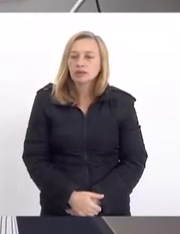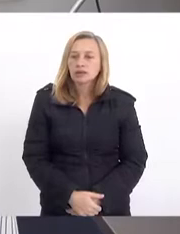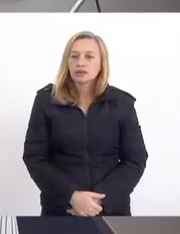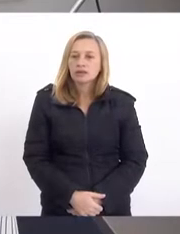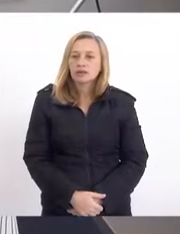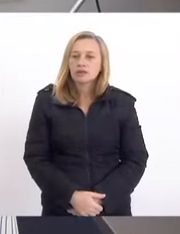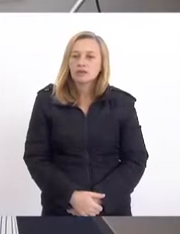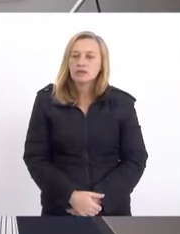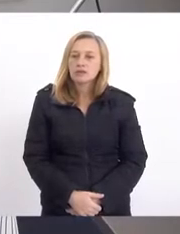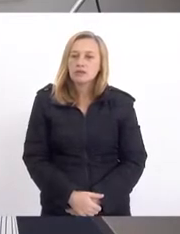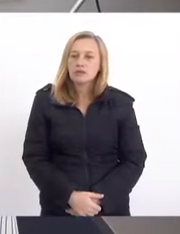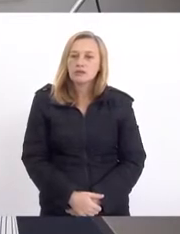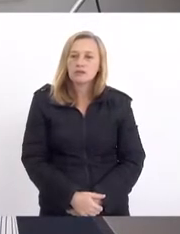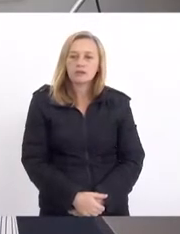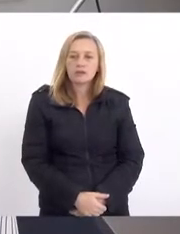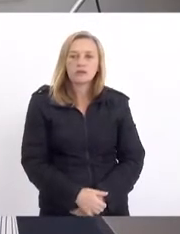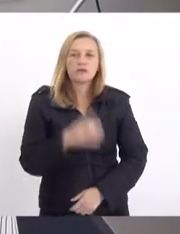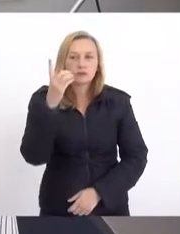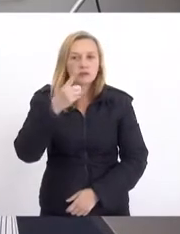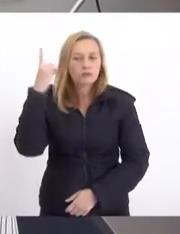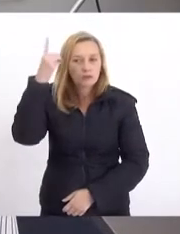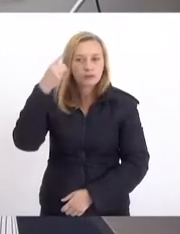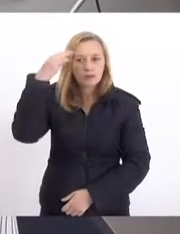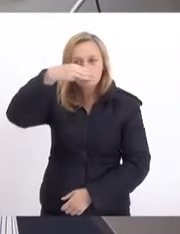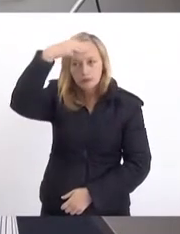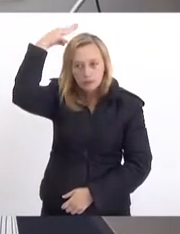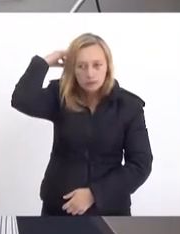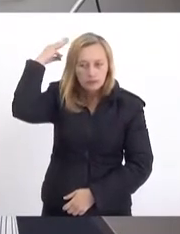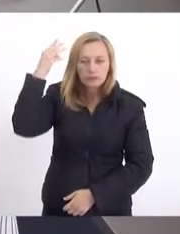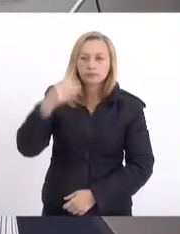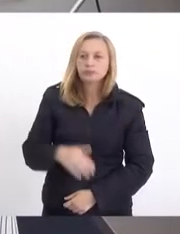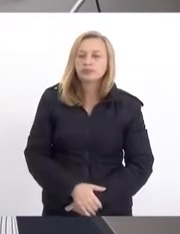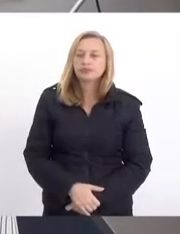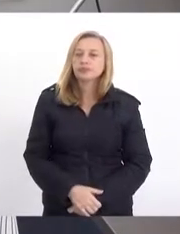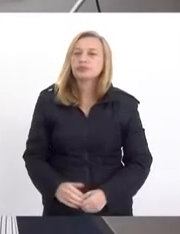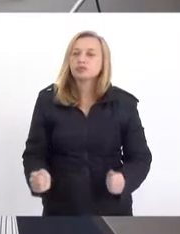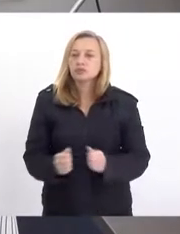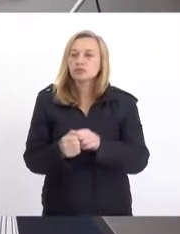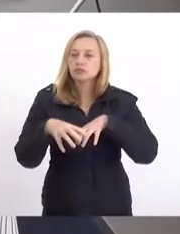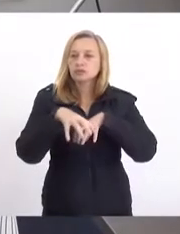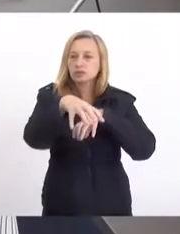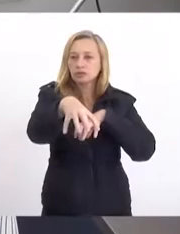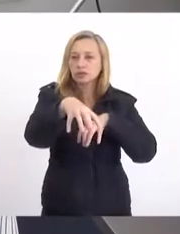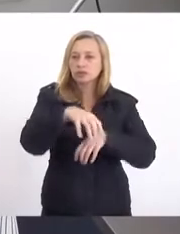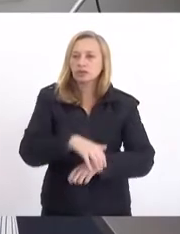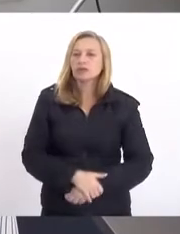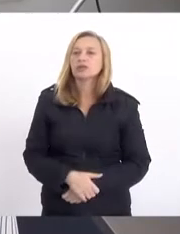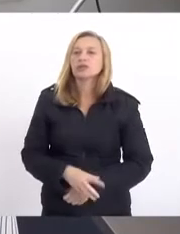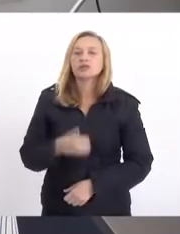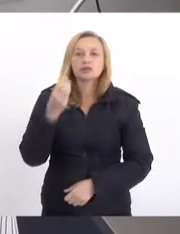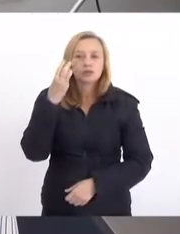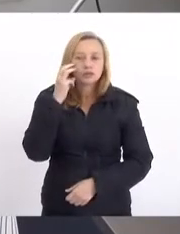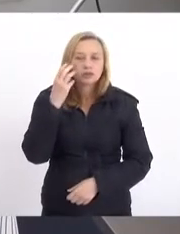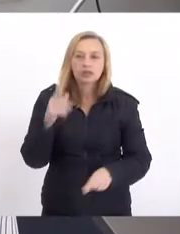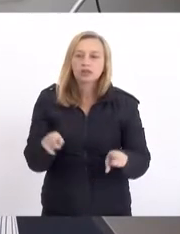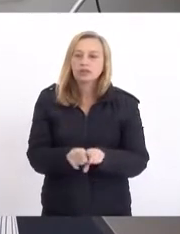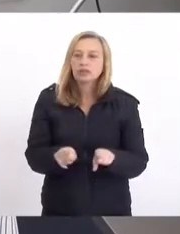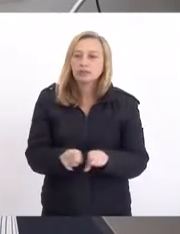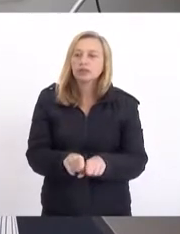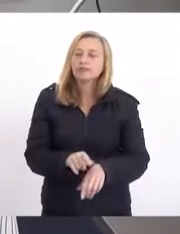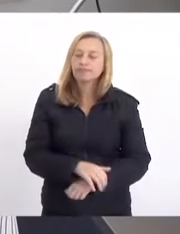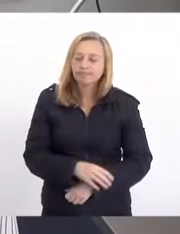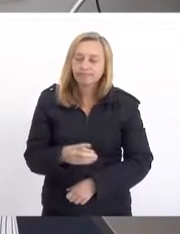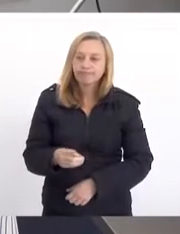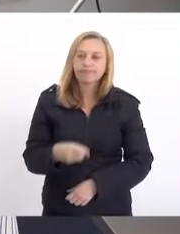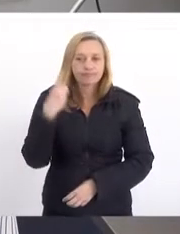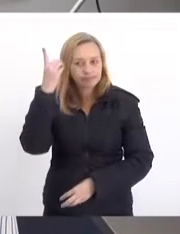o deputado Márcio Pacheco, que está participando remotamente. O deputado Valdeque Carneiro também. E o